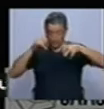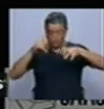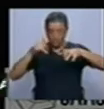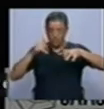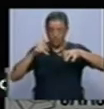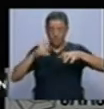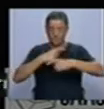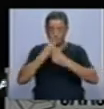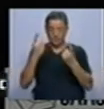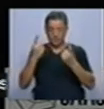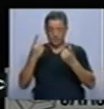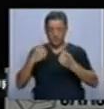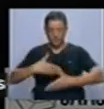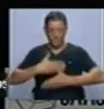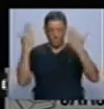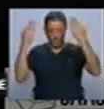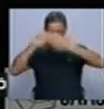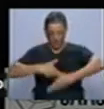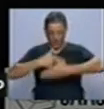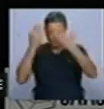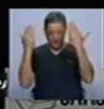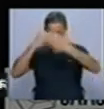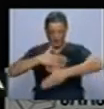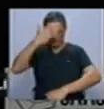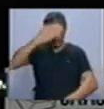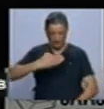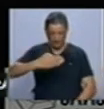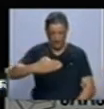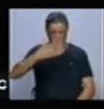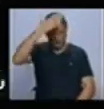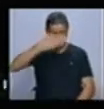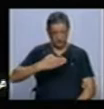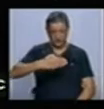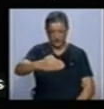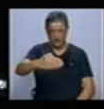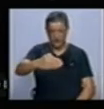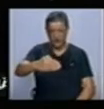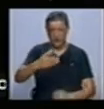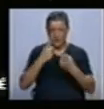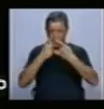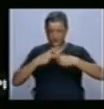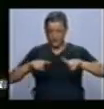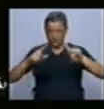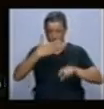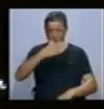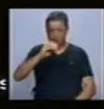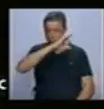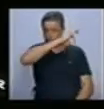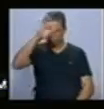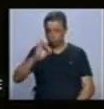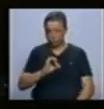de dias, de semanas. Estas 4 subanãs tiveram uma diferença de brilho de cerca de 10%